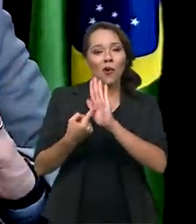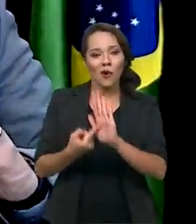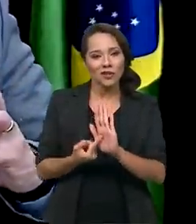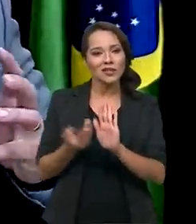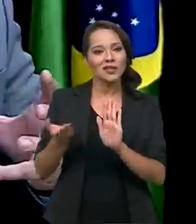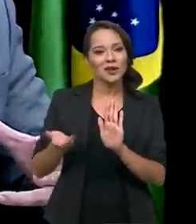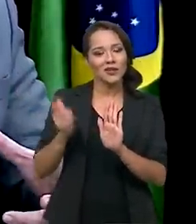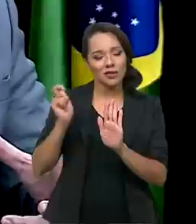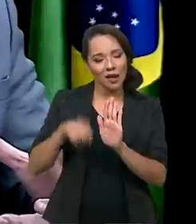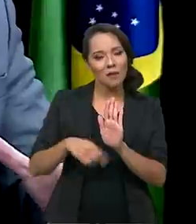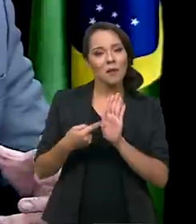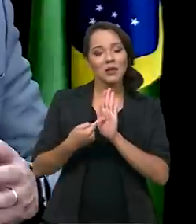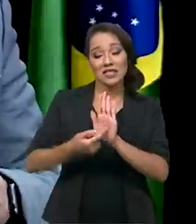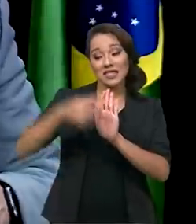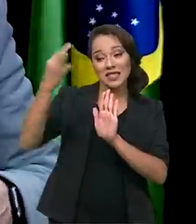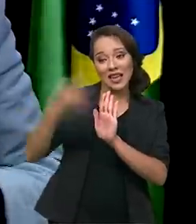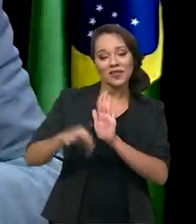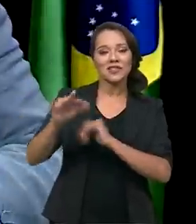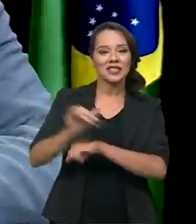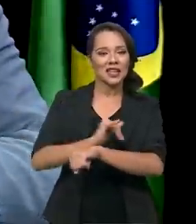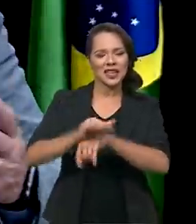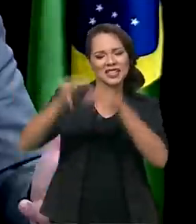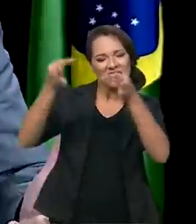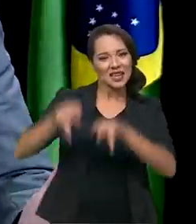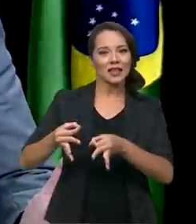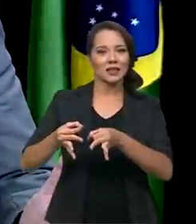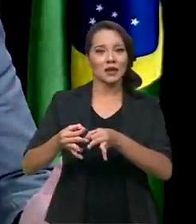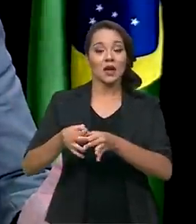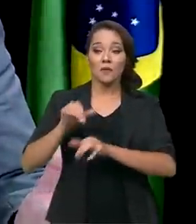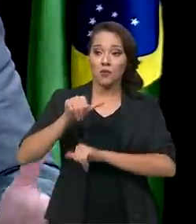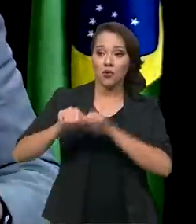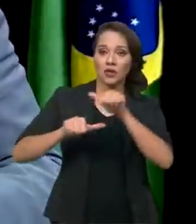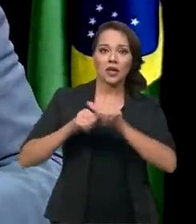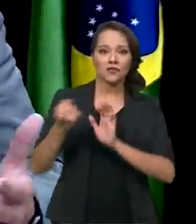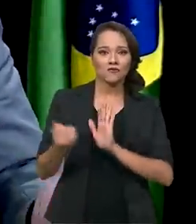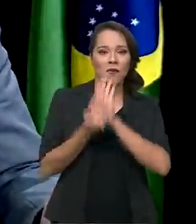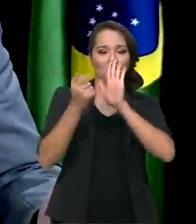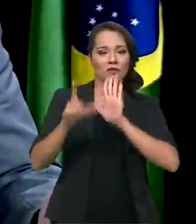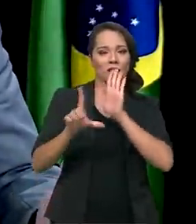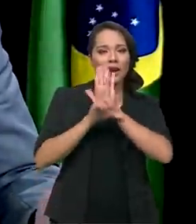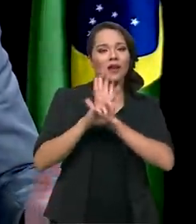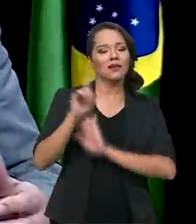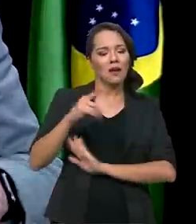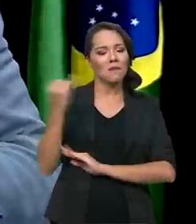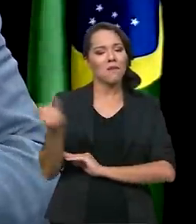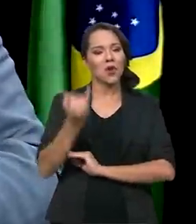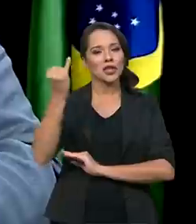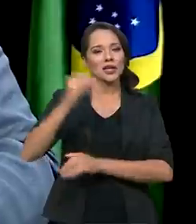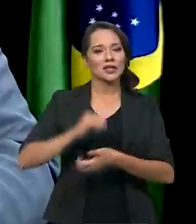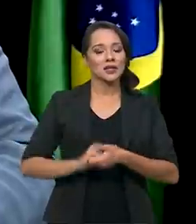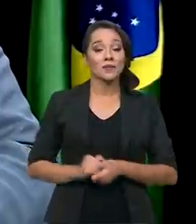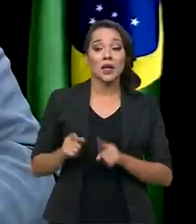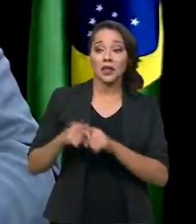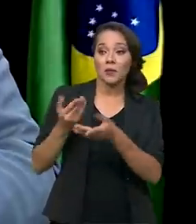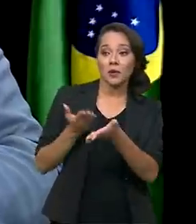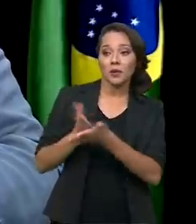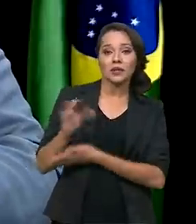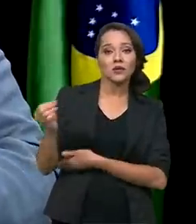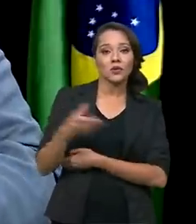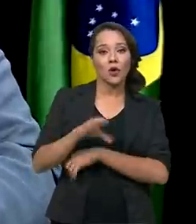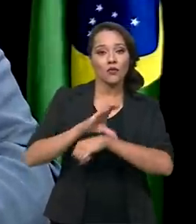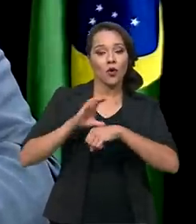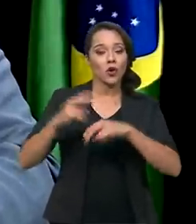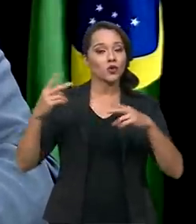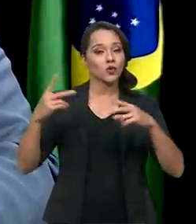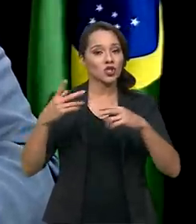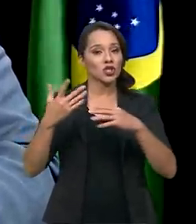de acerto de estratégia, tivemos mudanças de marco legal que são extremamente relevantes, tivemos a aprovação do novo Código de